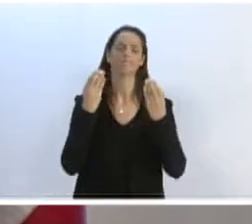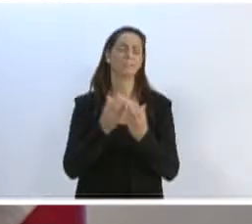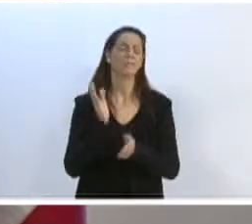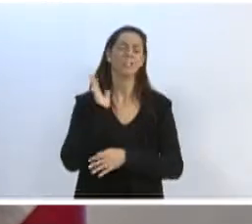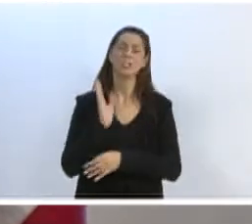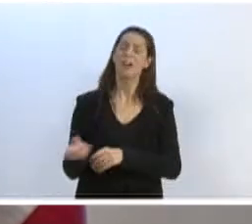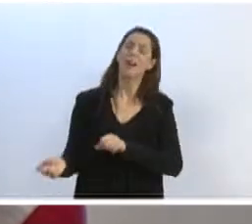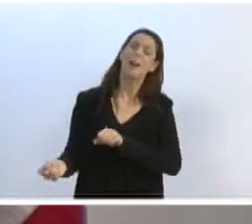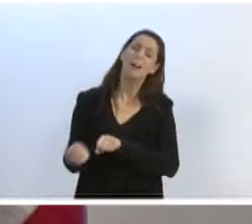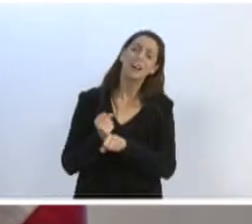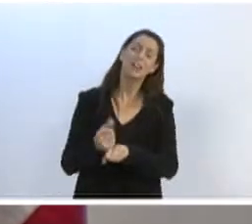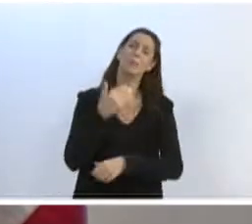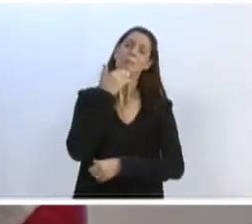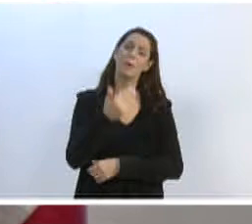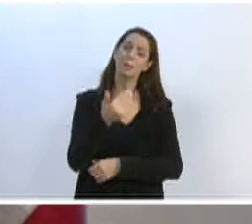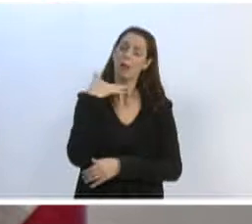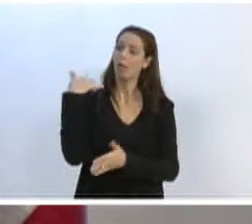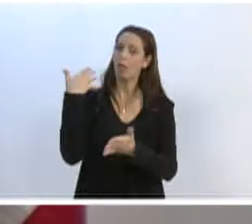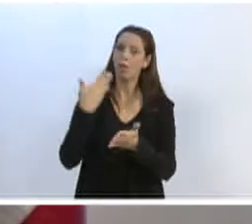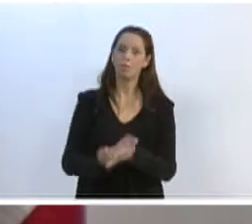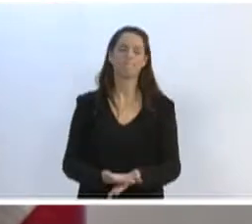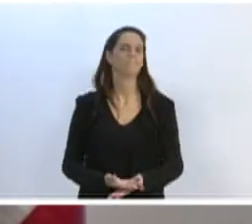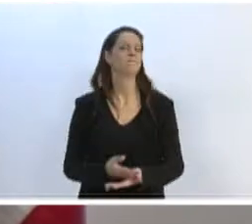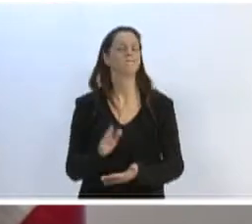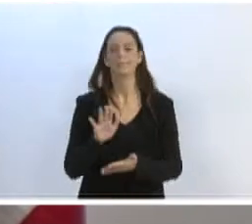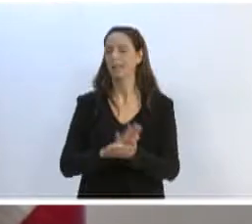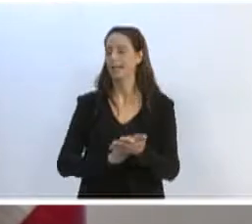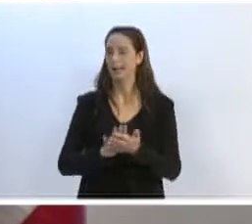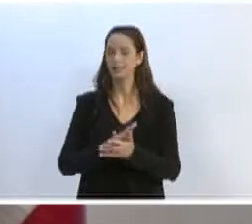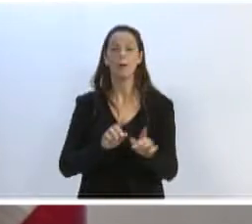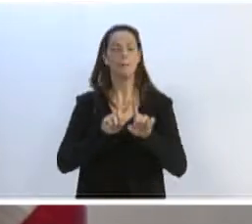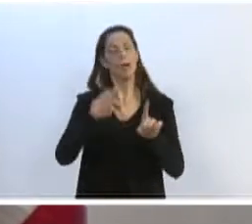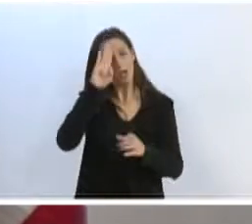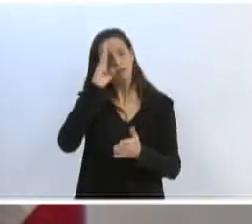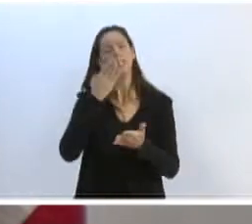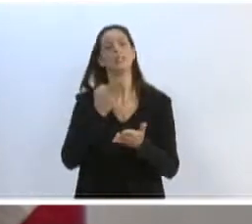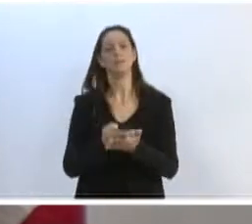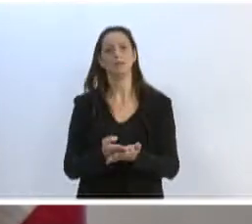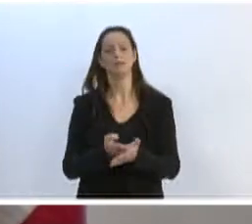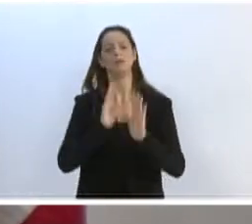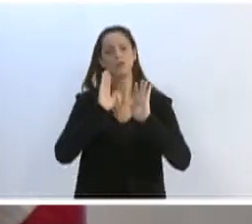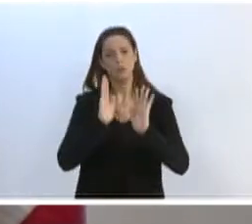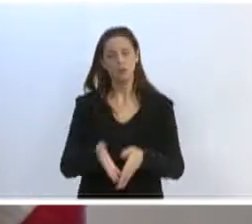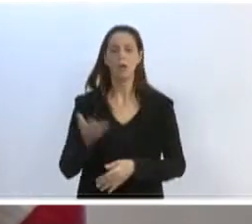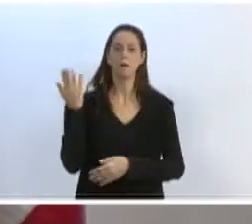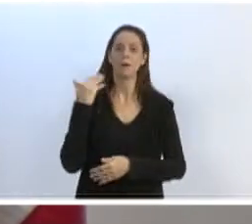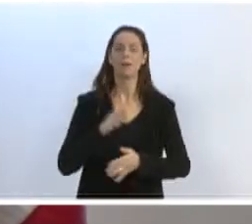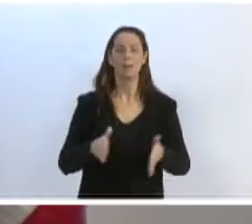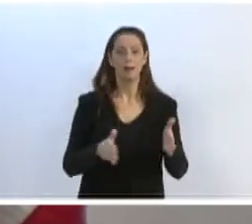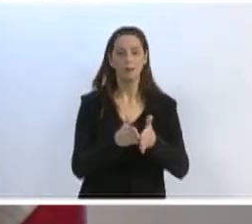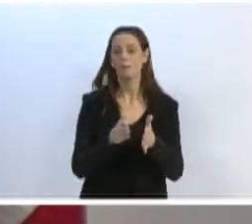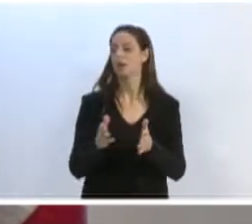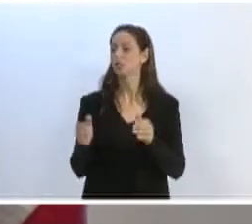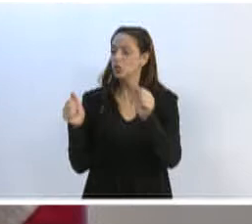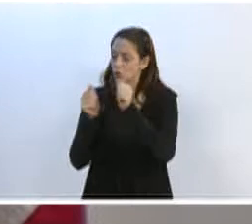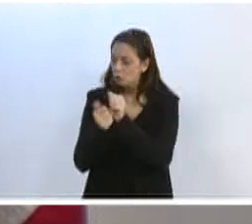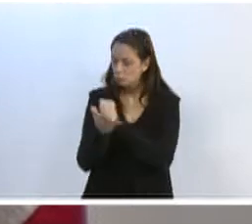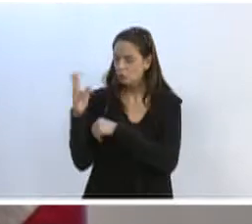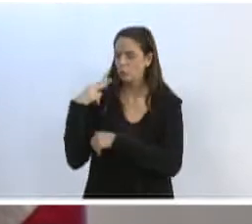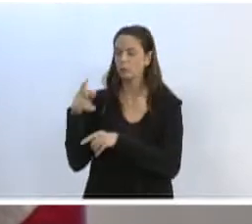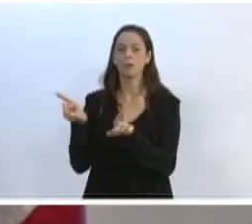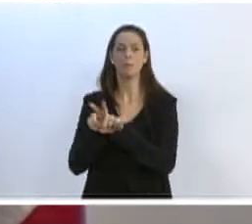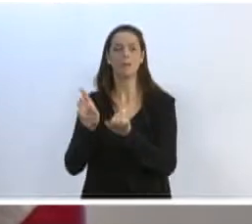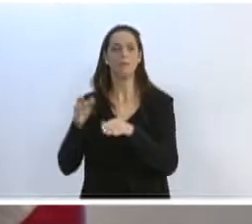indica e ainda não saiu do papel mas eu creio que fizemos um caminho com todos os vereadores fazem parte da comissão ea coisa vai